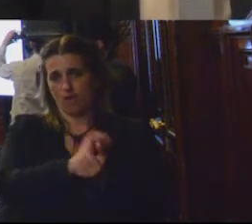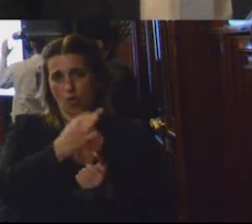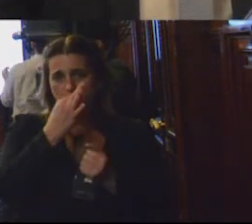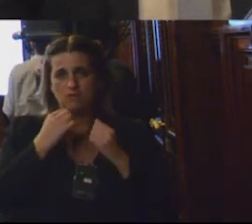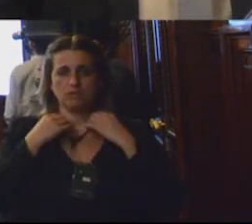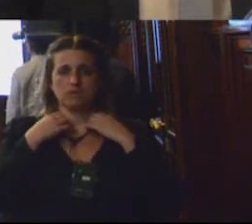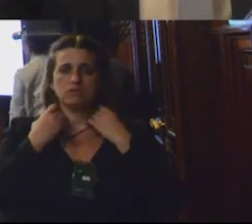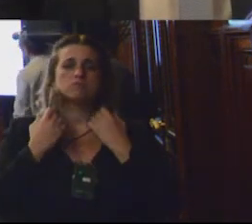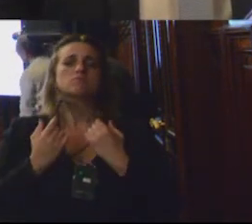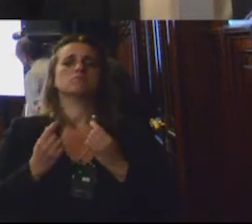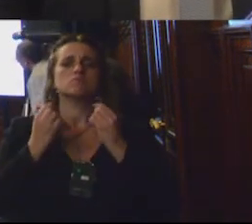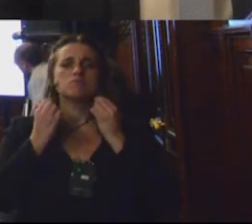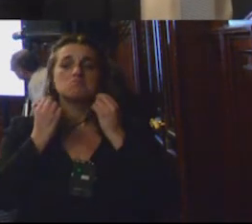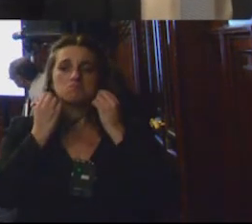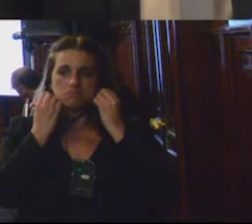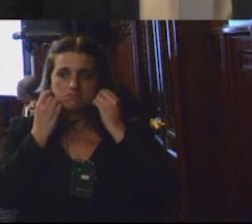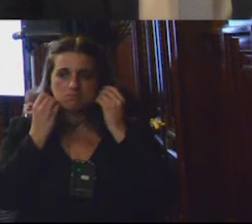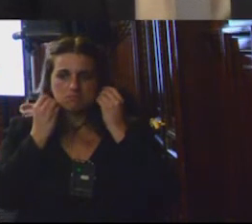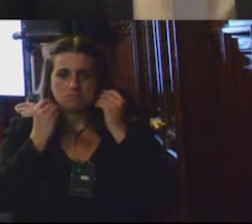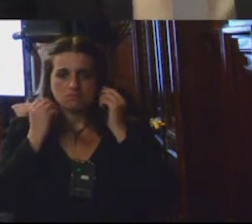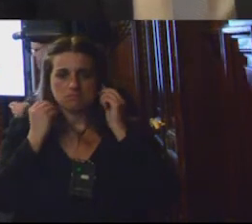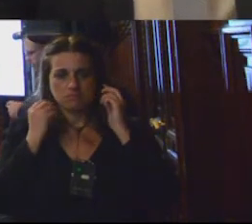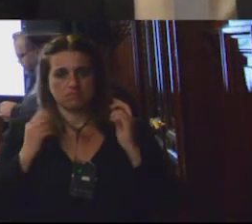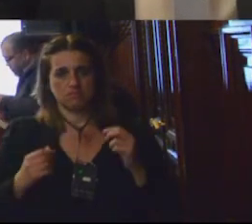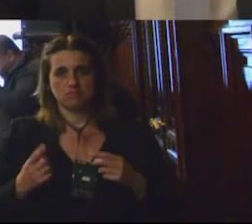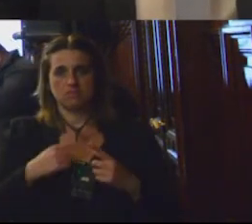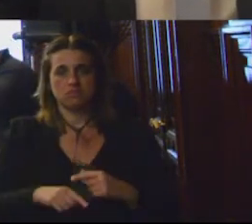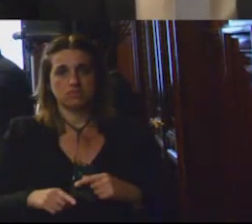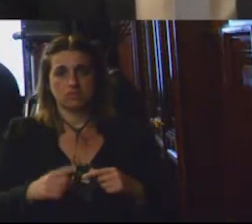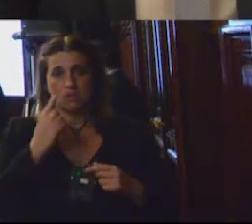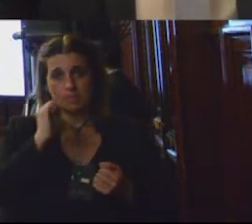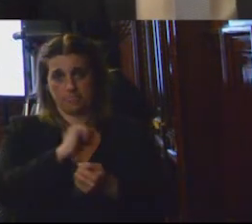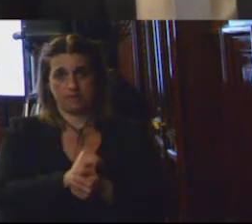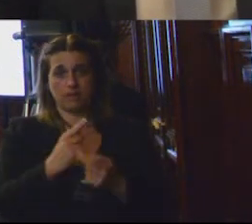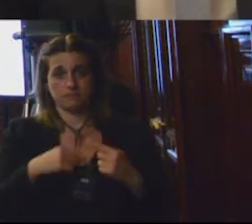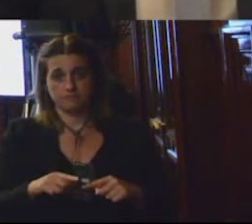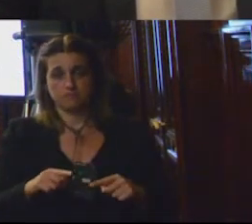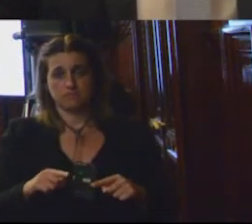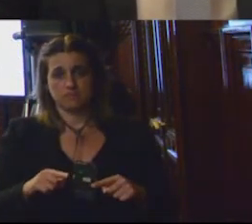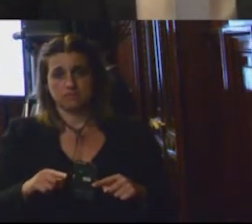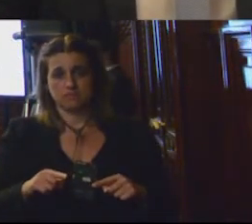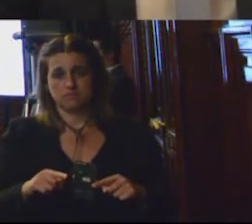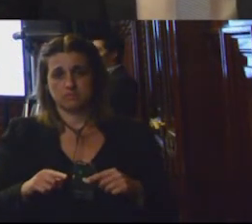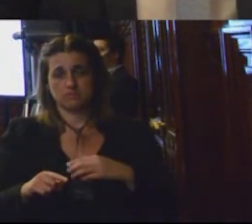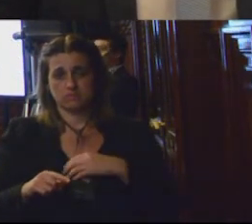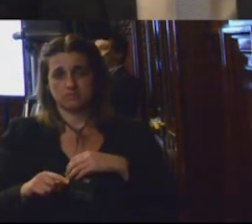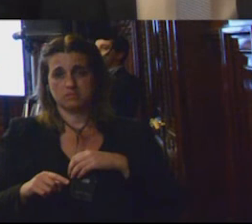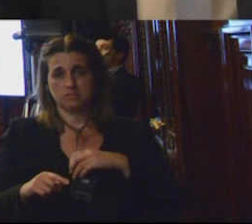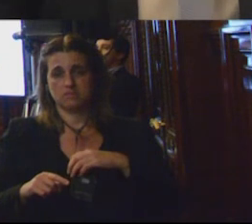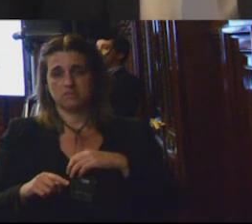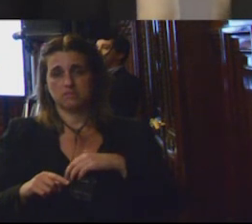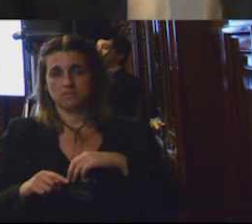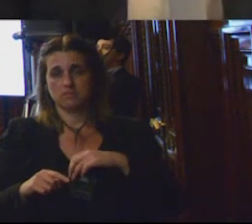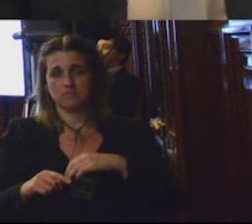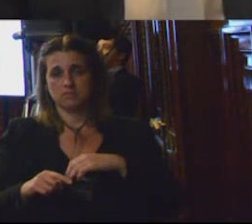jornada exaustiva, condição degradante e condição análoga à de escravo, objetiva orientar a fiscalização do Ministério